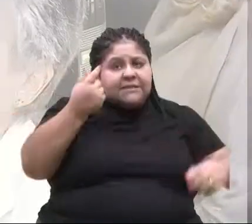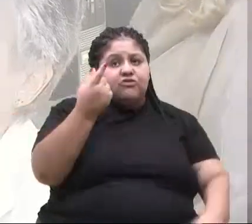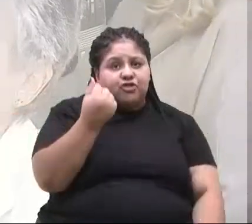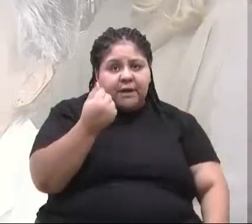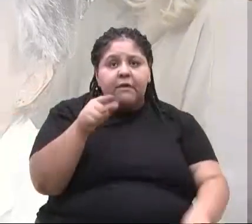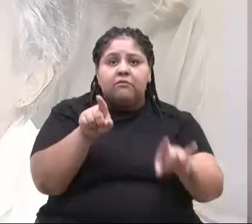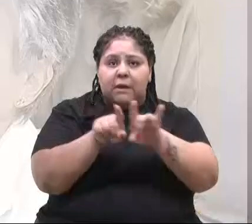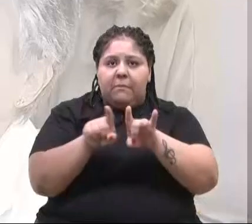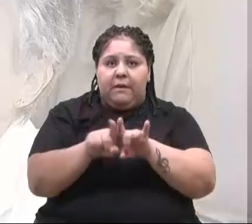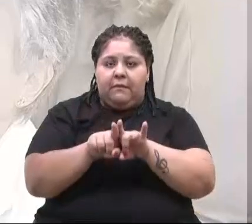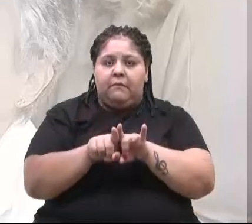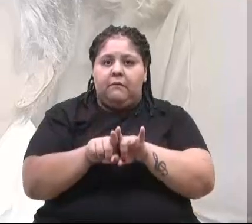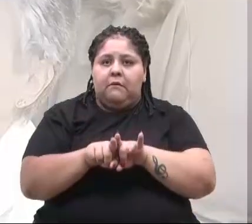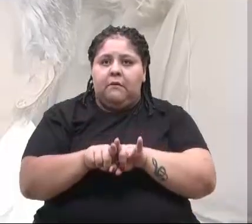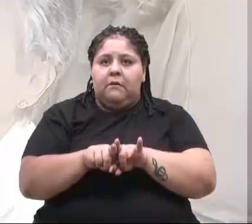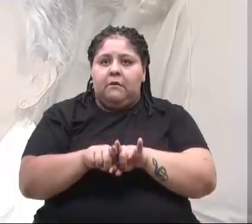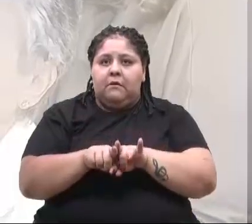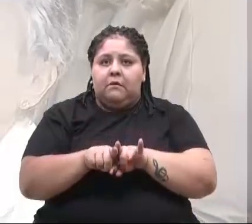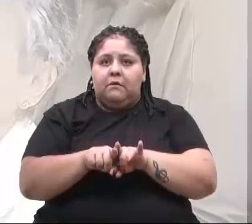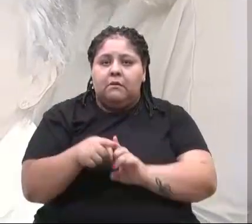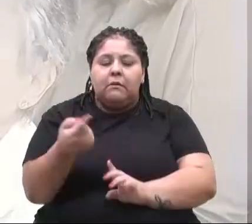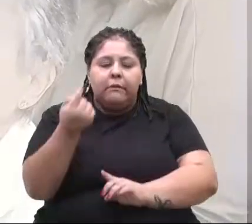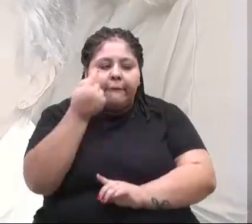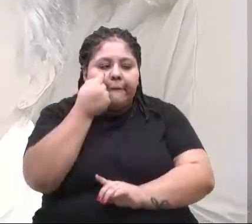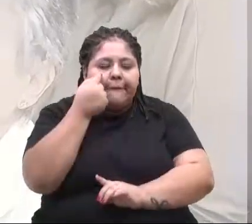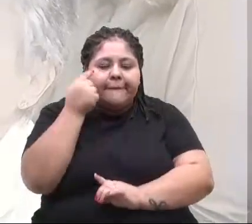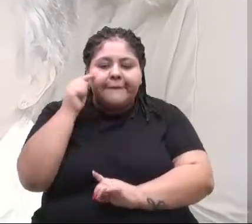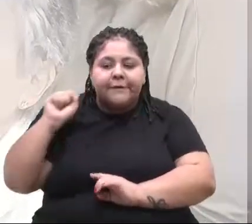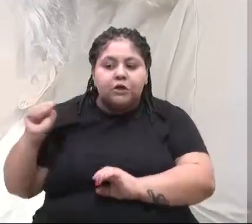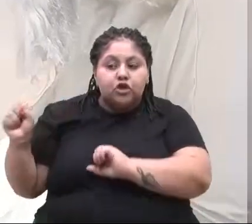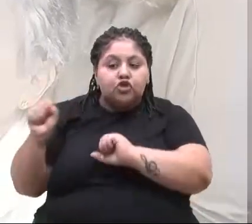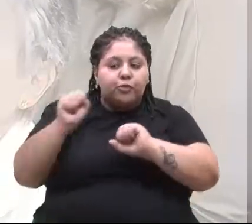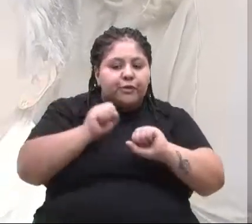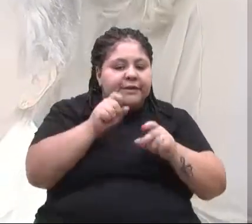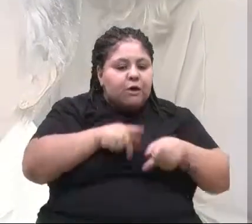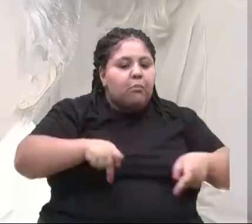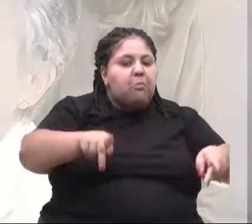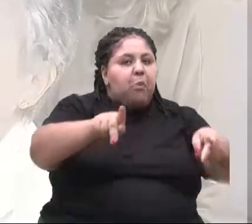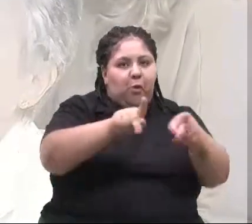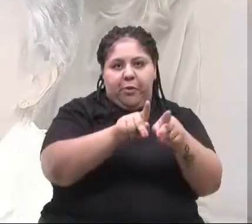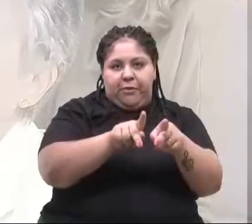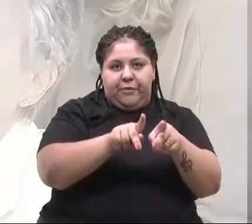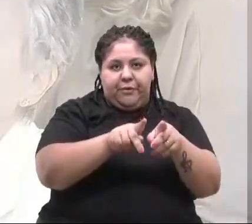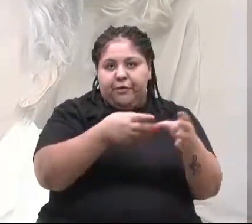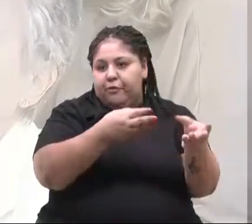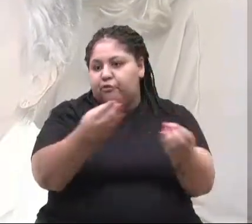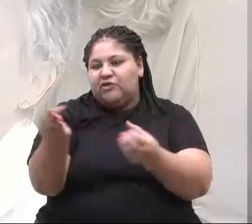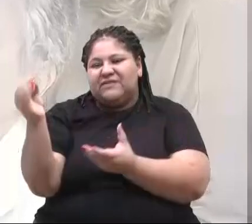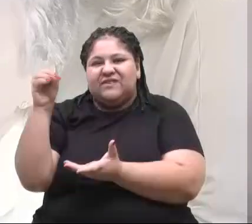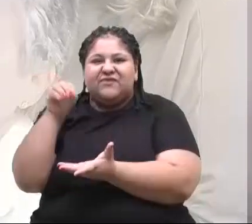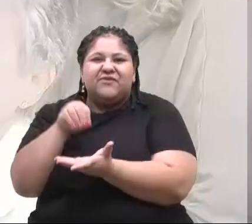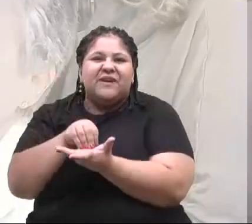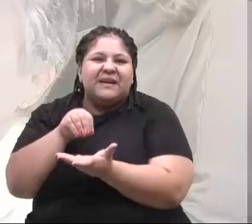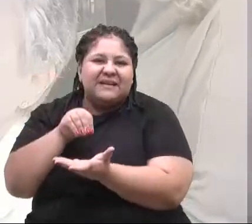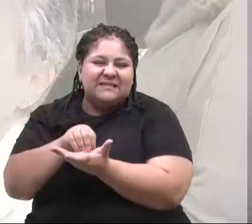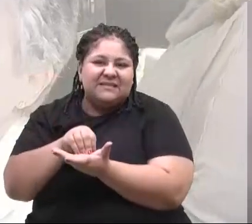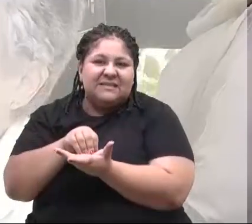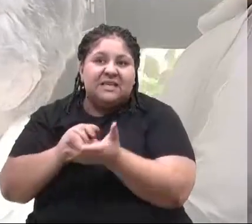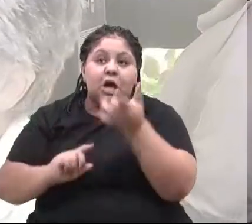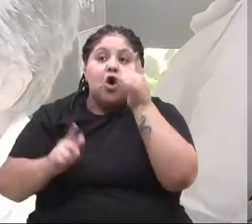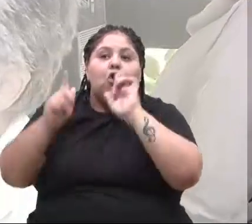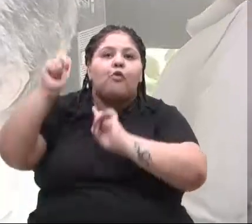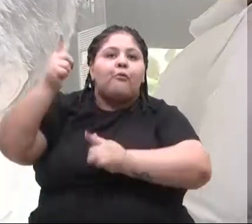investimentos. Também merecem esse olhar por parte do poder público, que muitas vezes falta. O carnaval